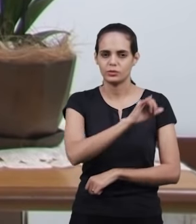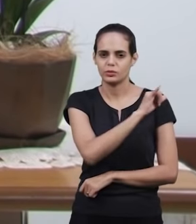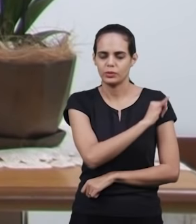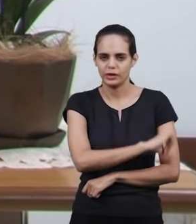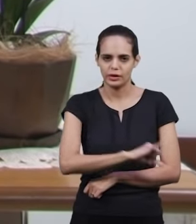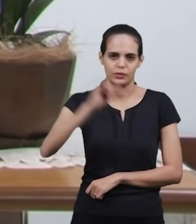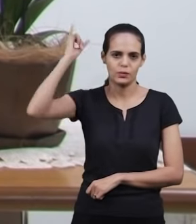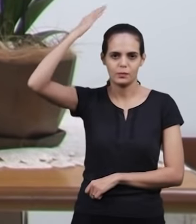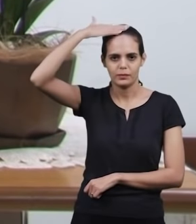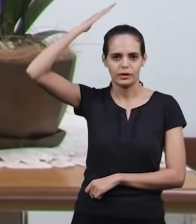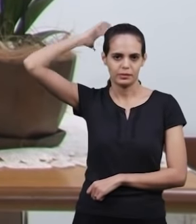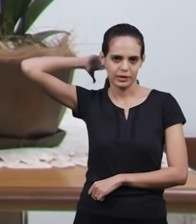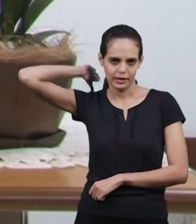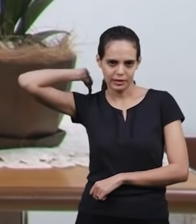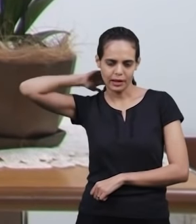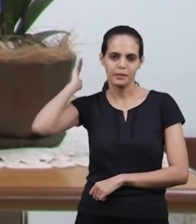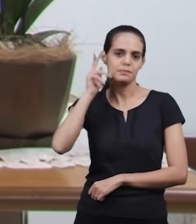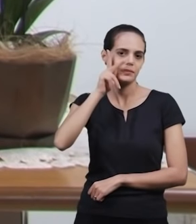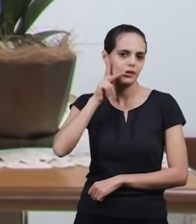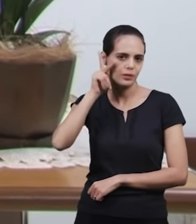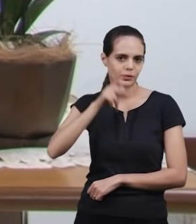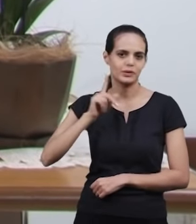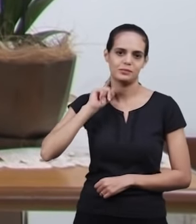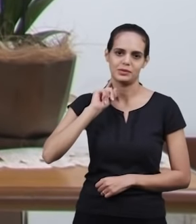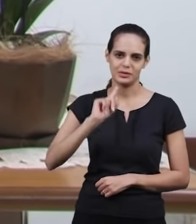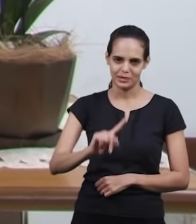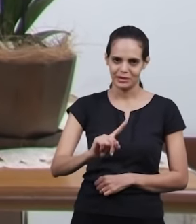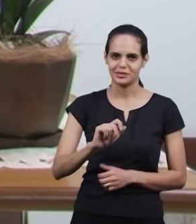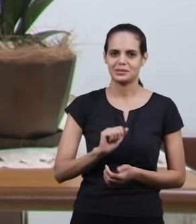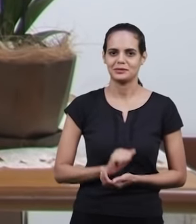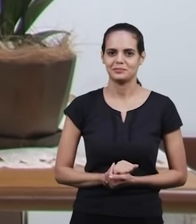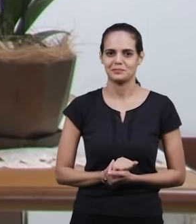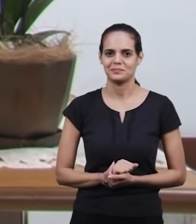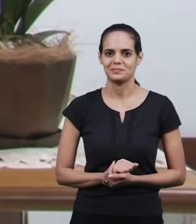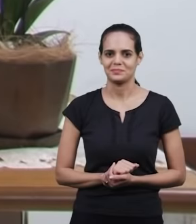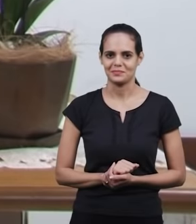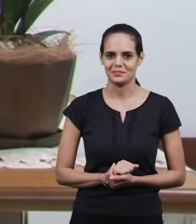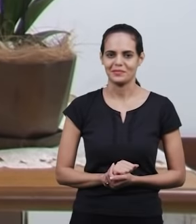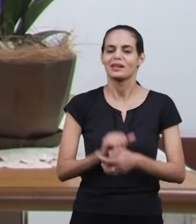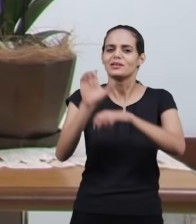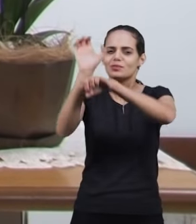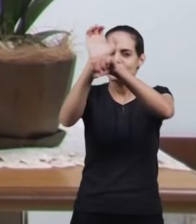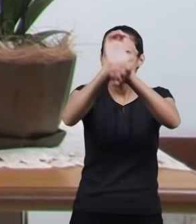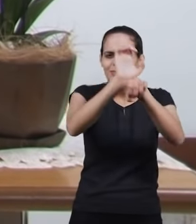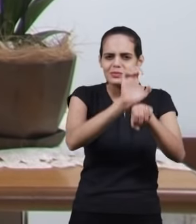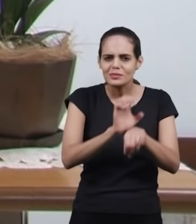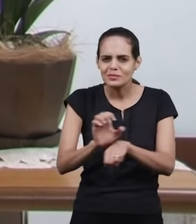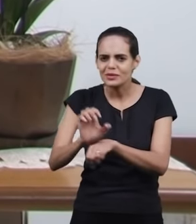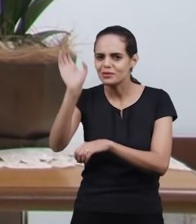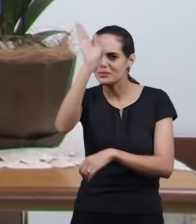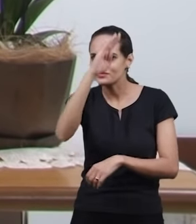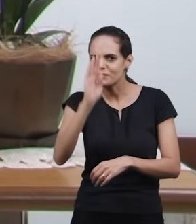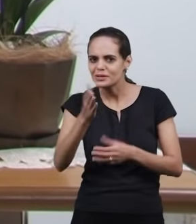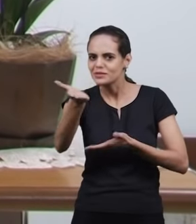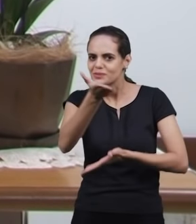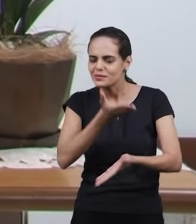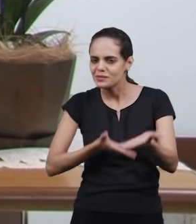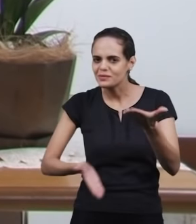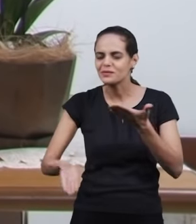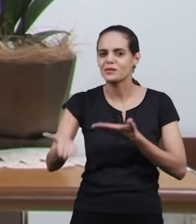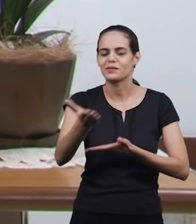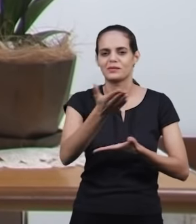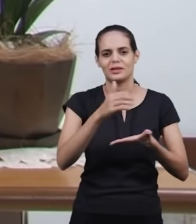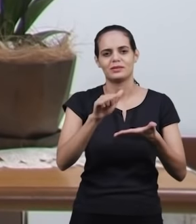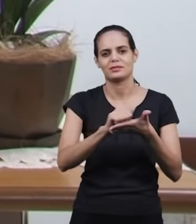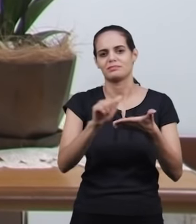estado do Pará, Piauí, Paraná e Minas Gerais. E nós queremos ver todos os estados do Brasil envolvidos, então,